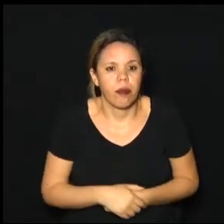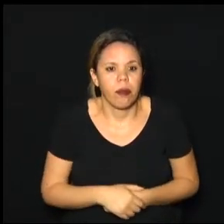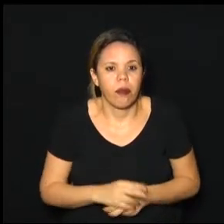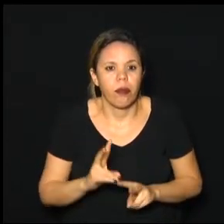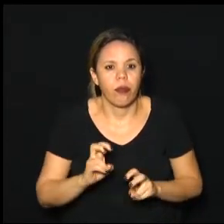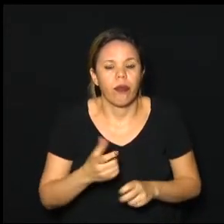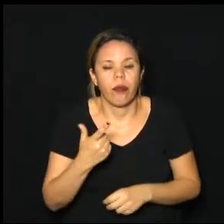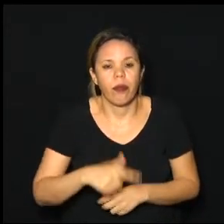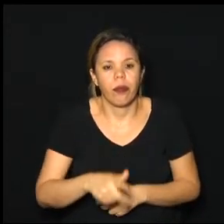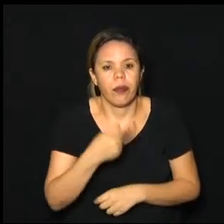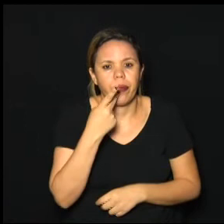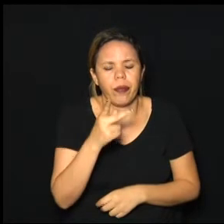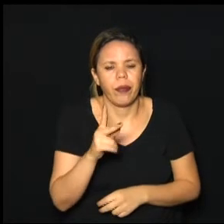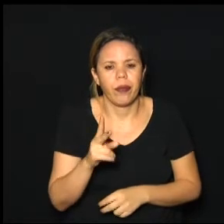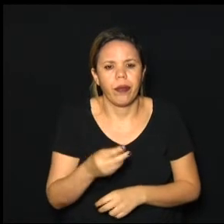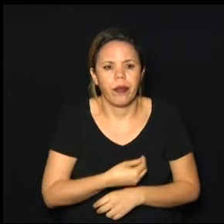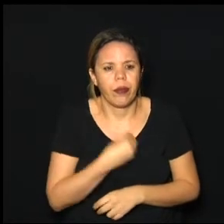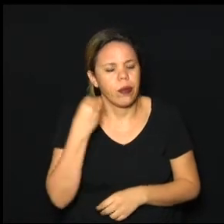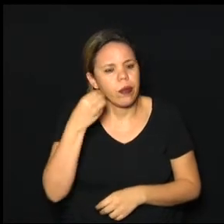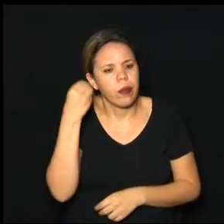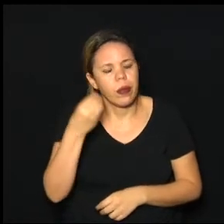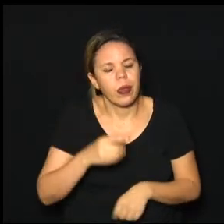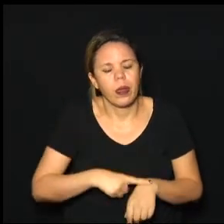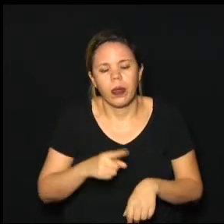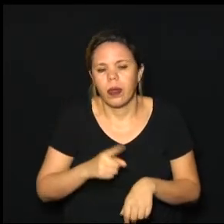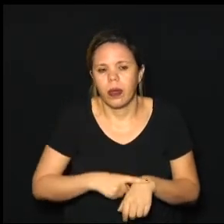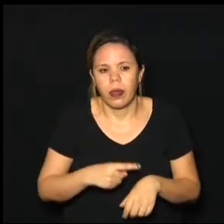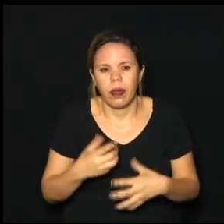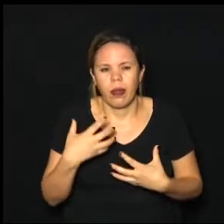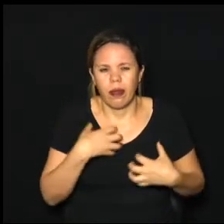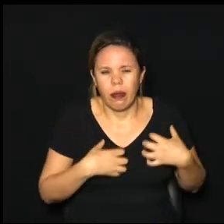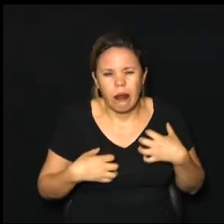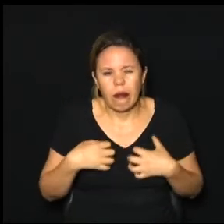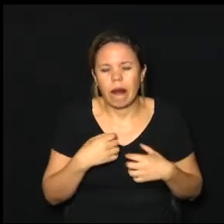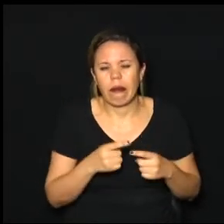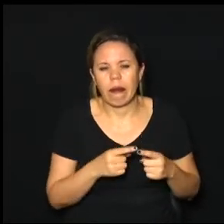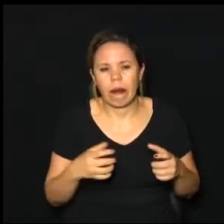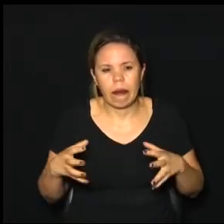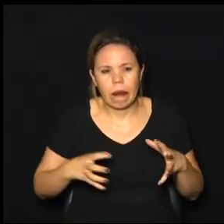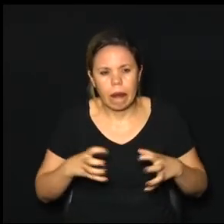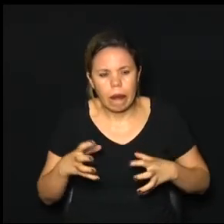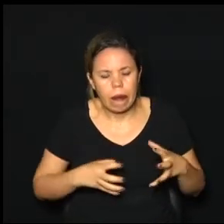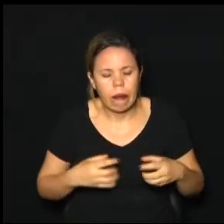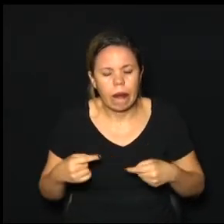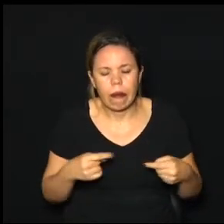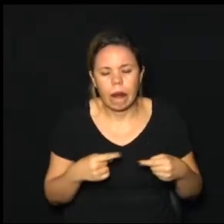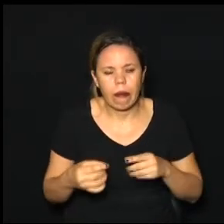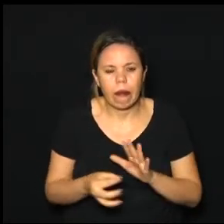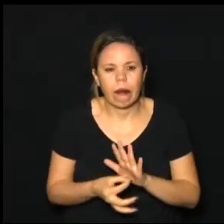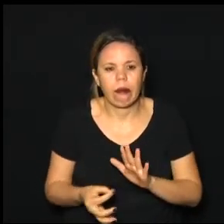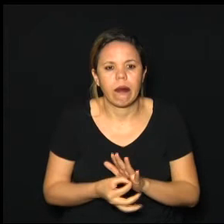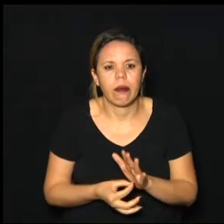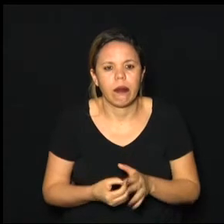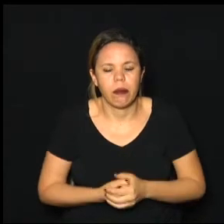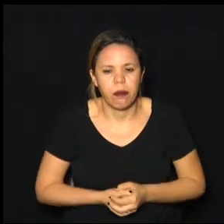sobretudo, repito, por vivermos um momento tão conturbado, né? Uma guerra de